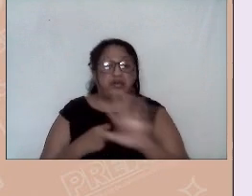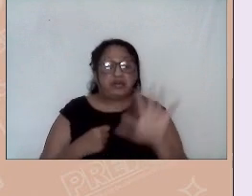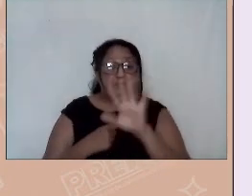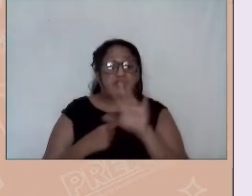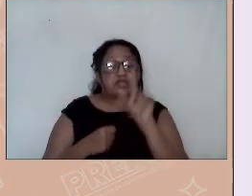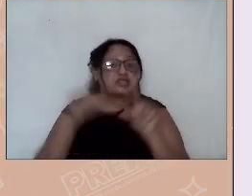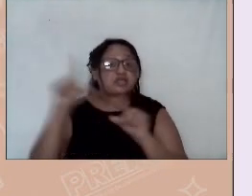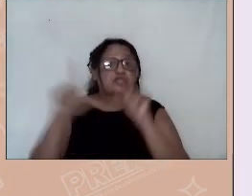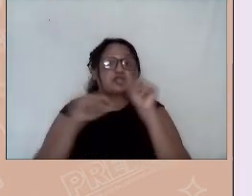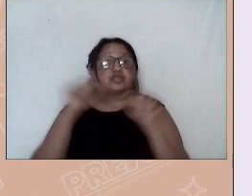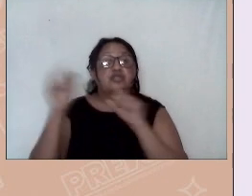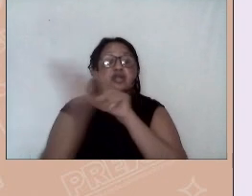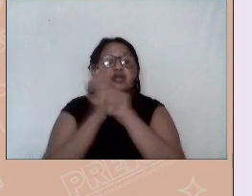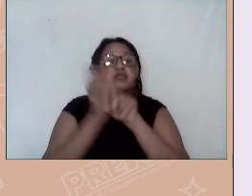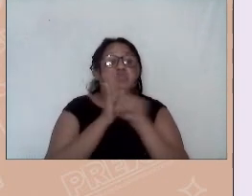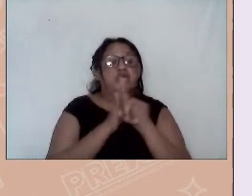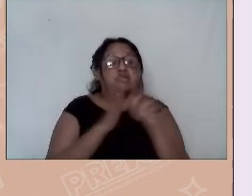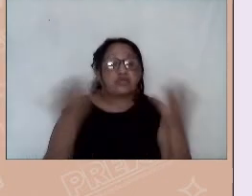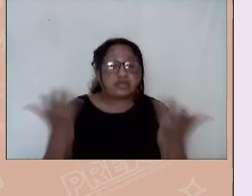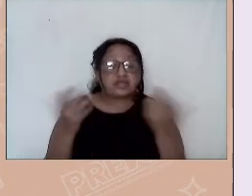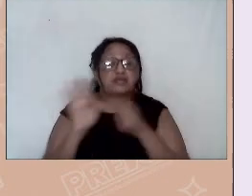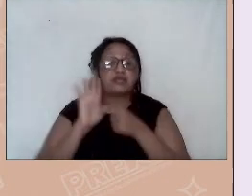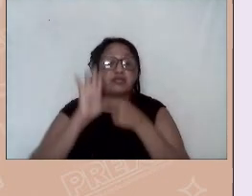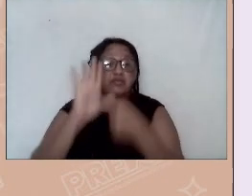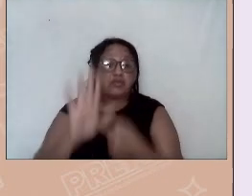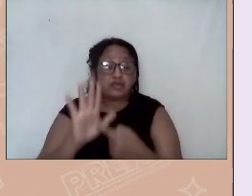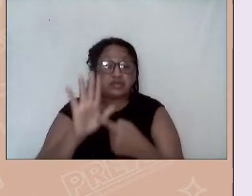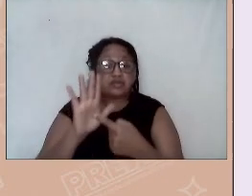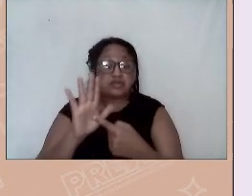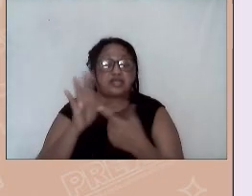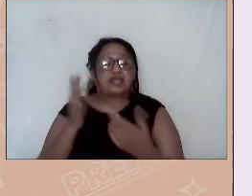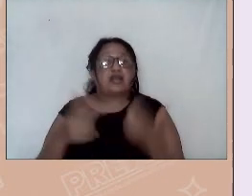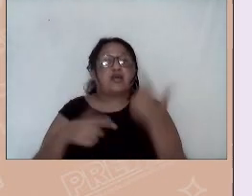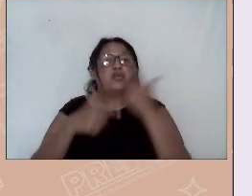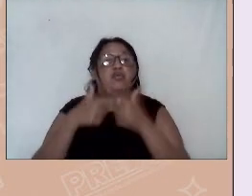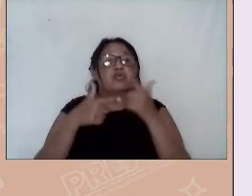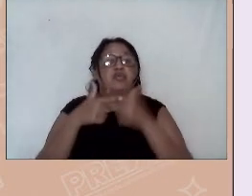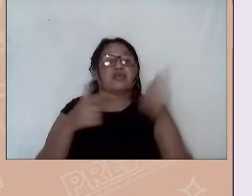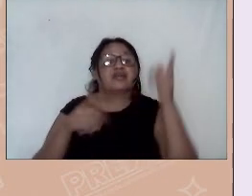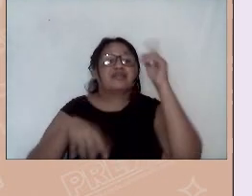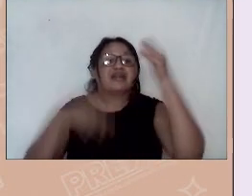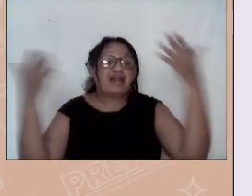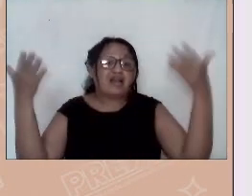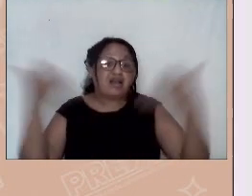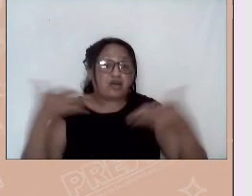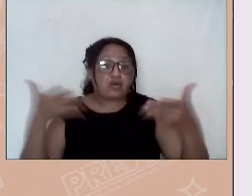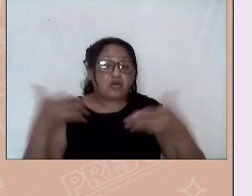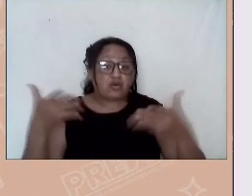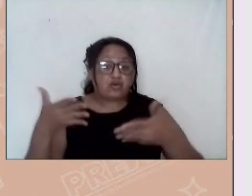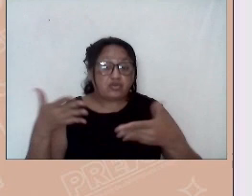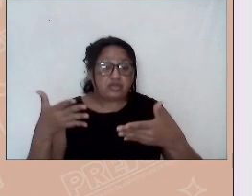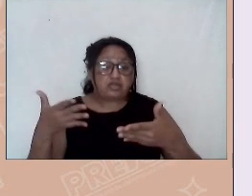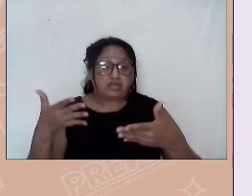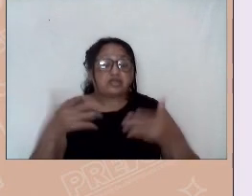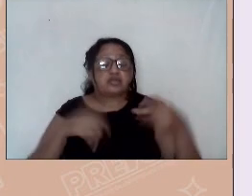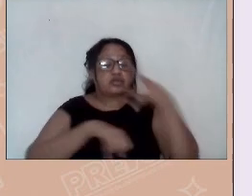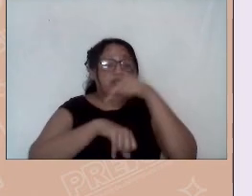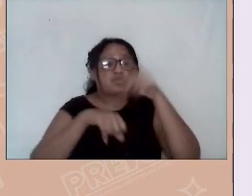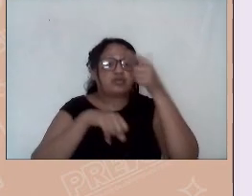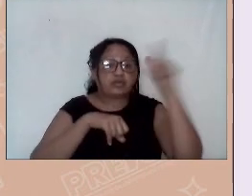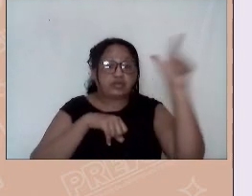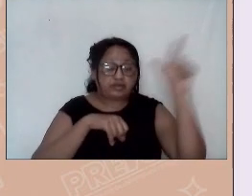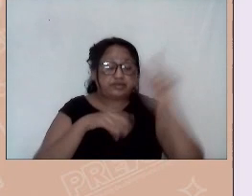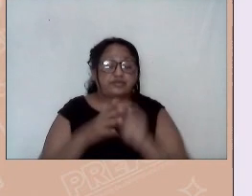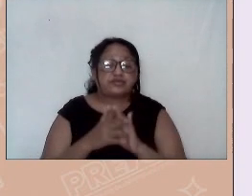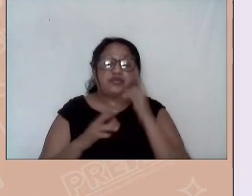relação entre a obra de Atwood e a situação atual do Afeganistão então que relação esses dois textos tem tá então vamos